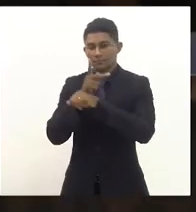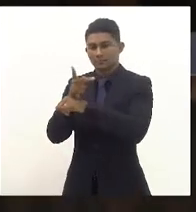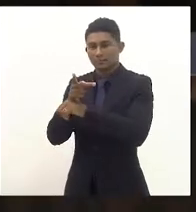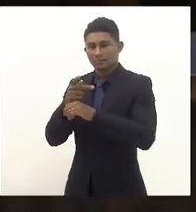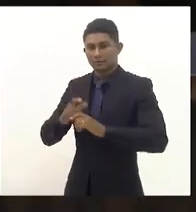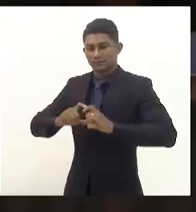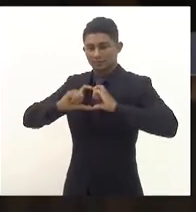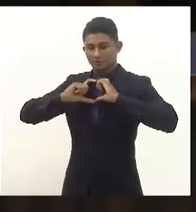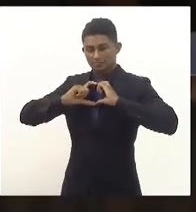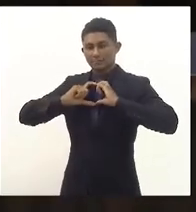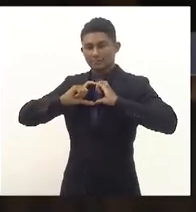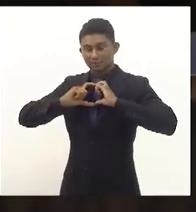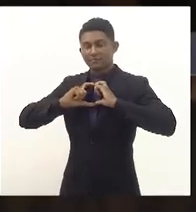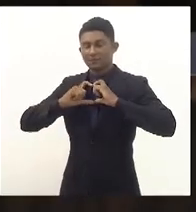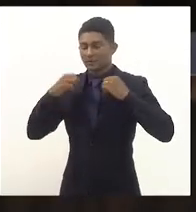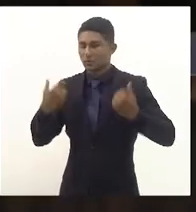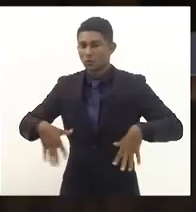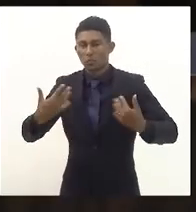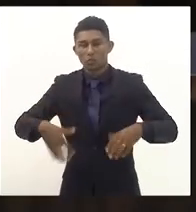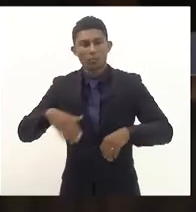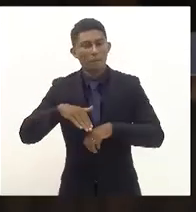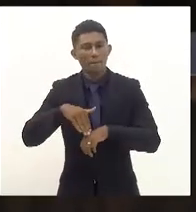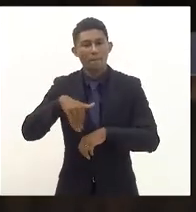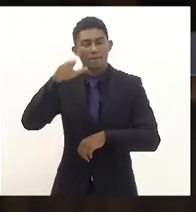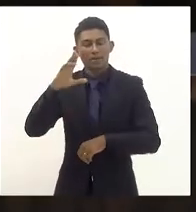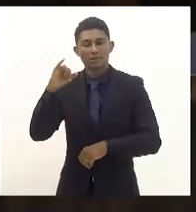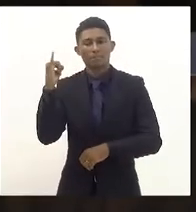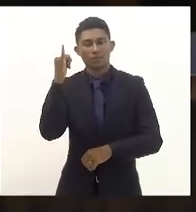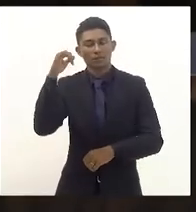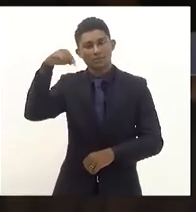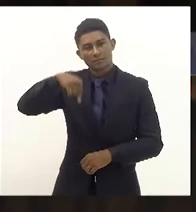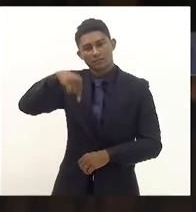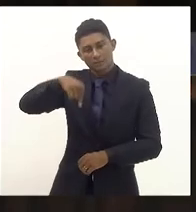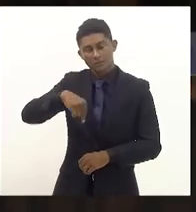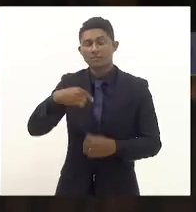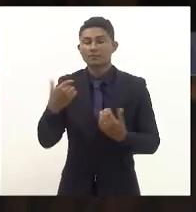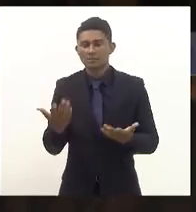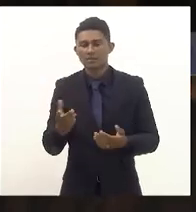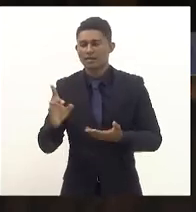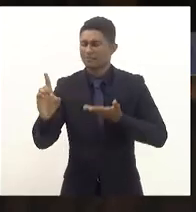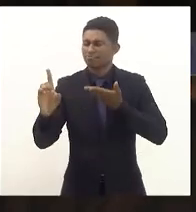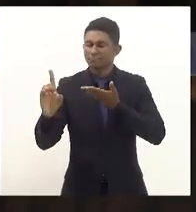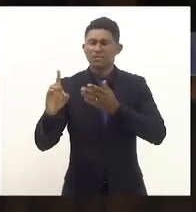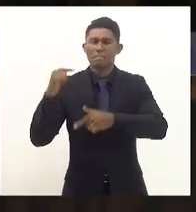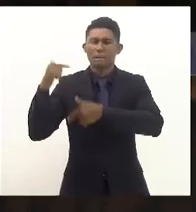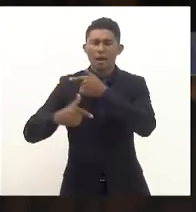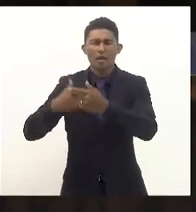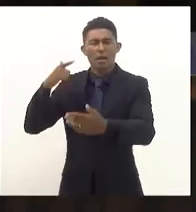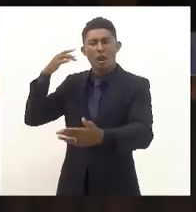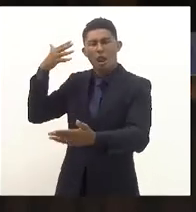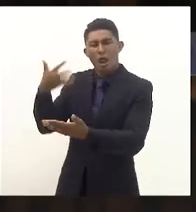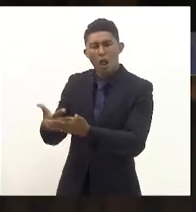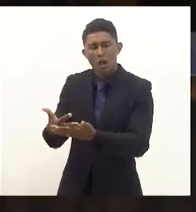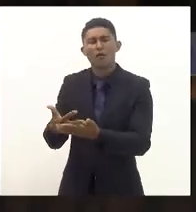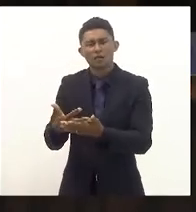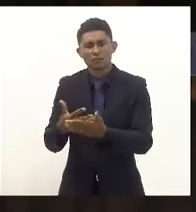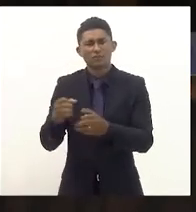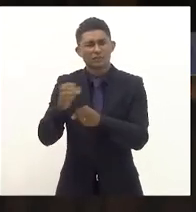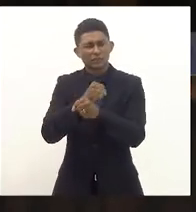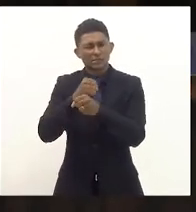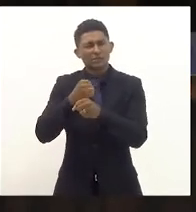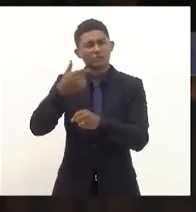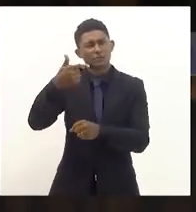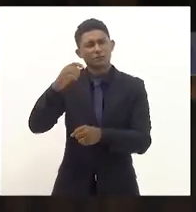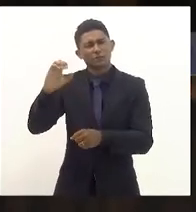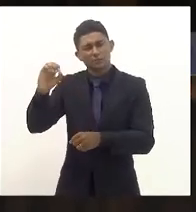maior honraria oferecida por este Parlamento um reconhecimento a trajetória profissional ao longo de duas décadas de serviços públicos